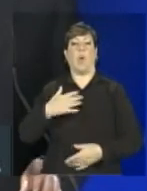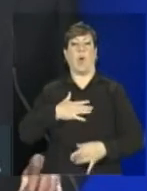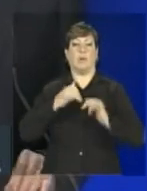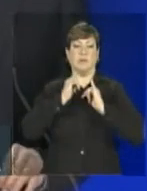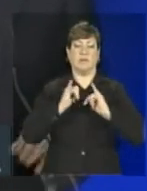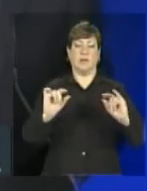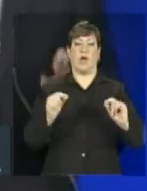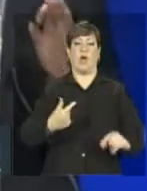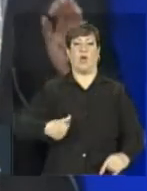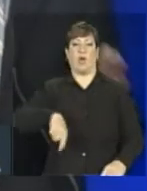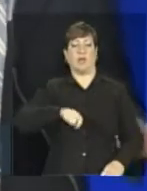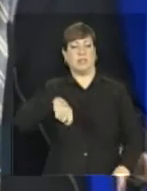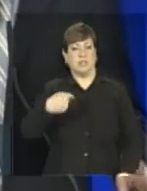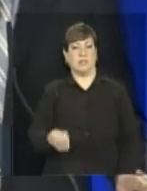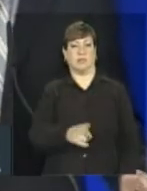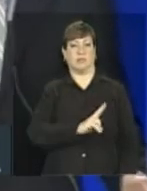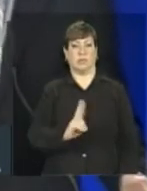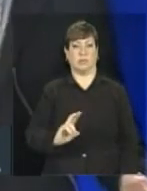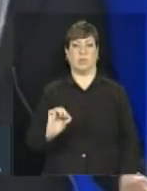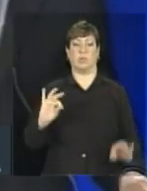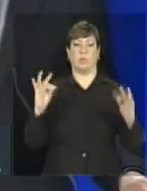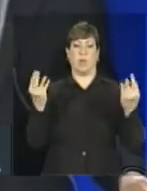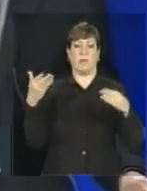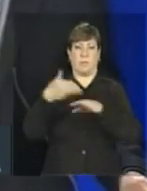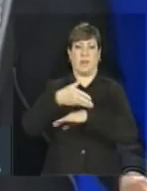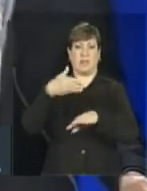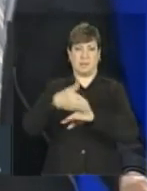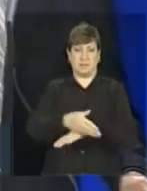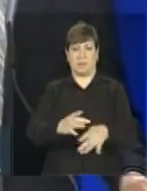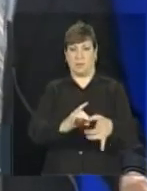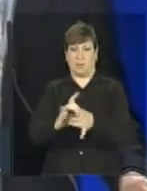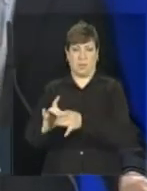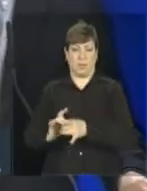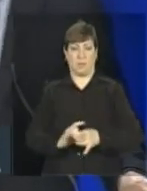que nós chamamos dos participantes conectados.